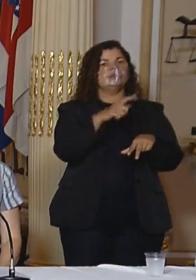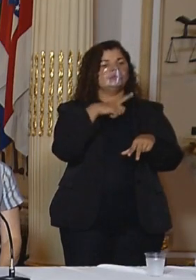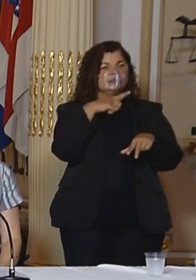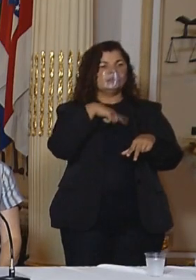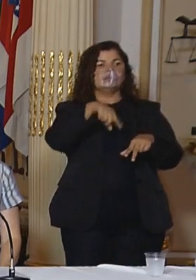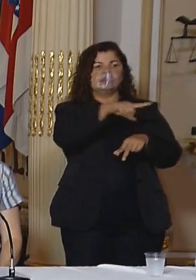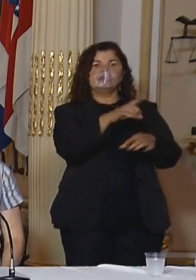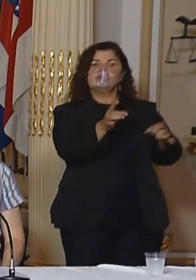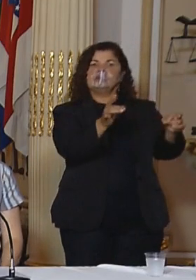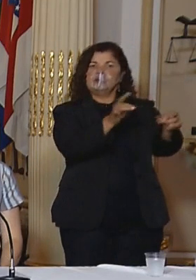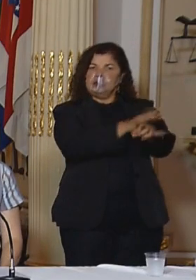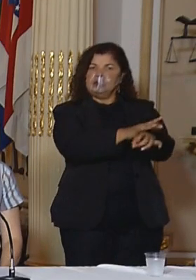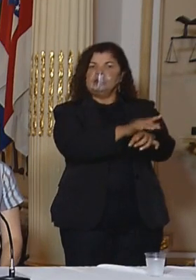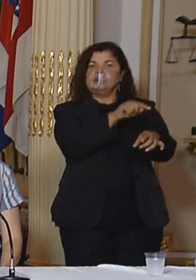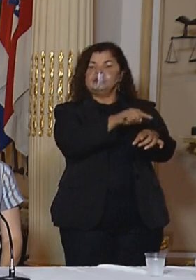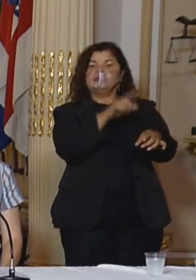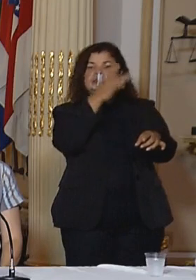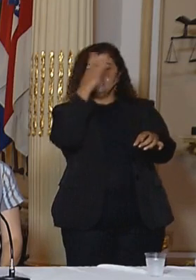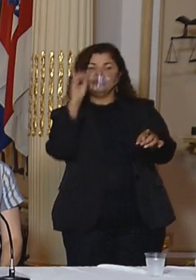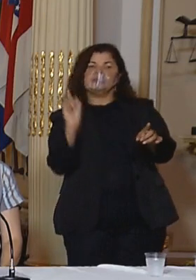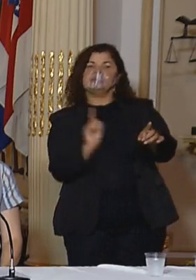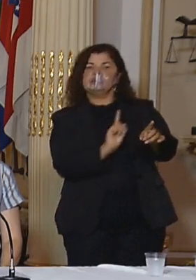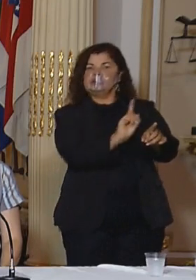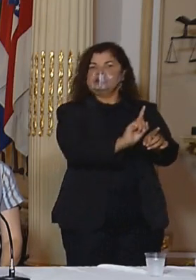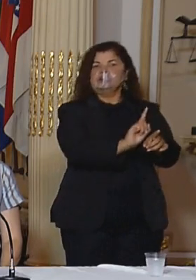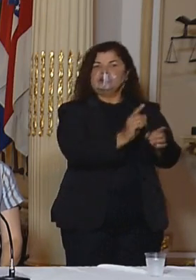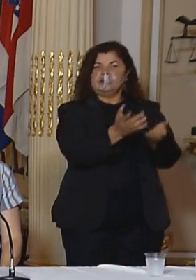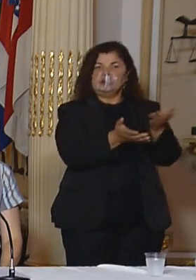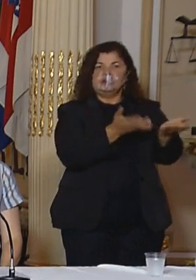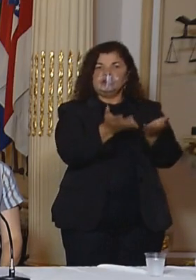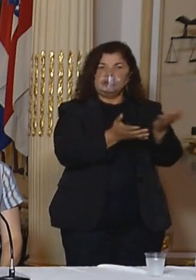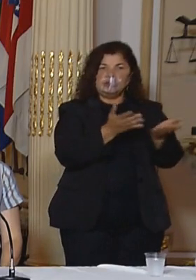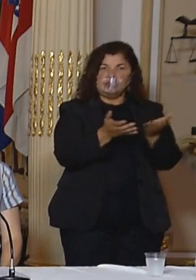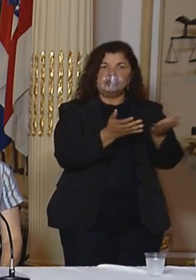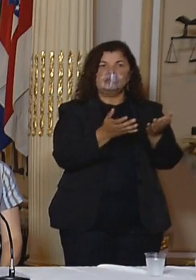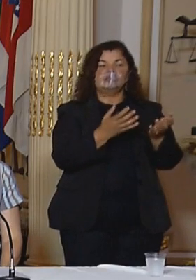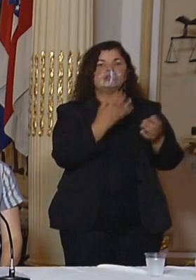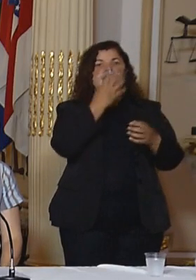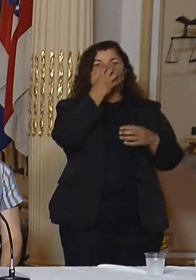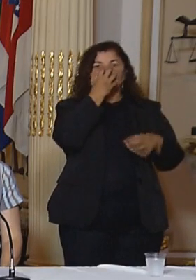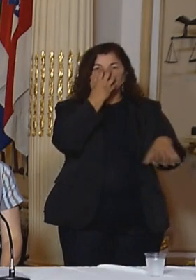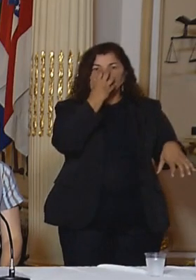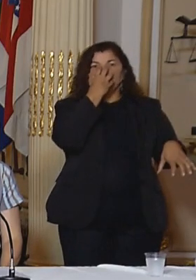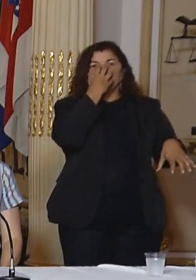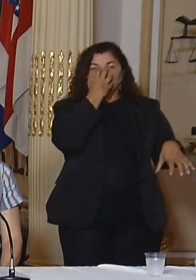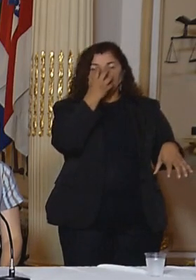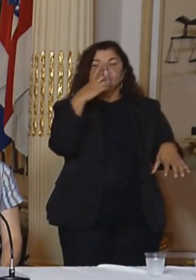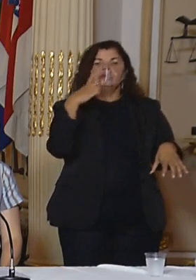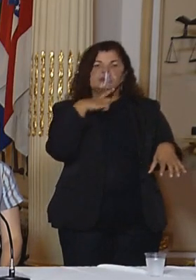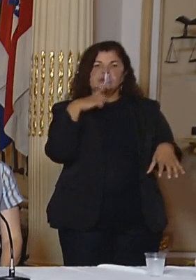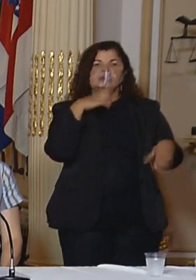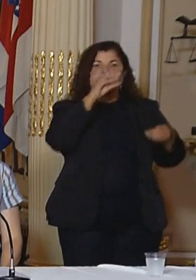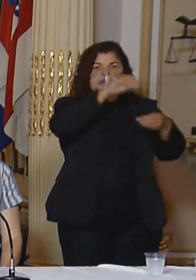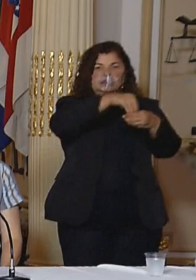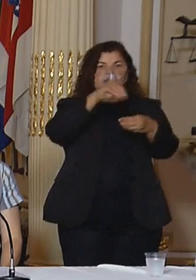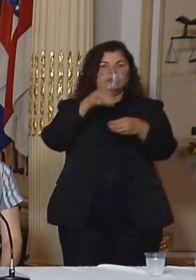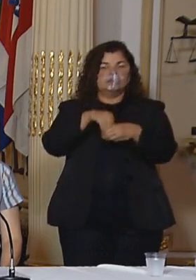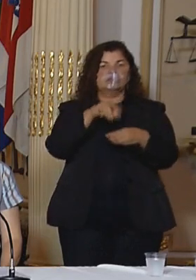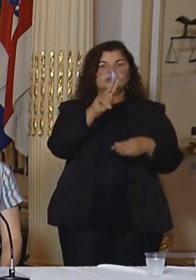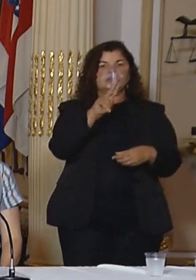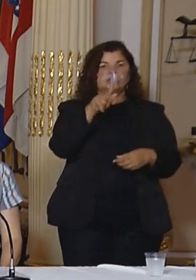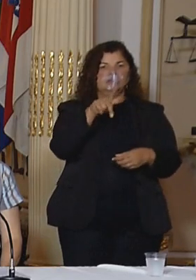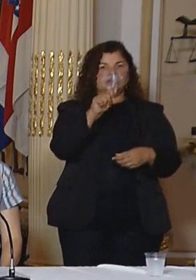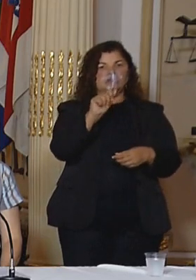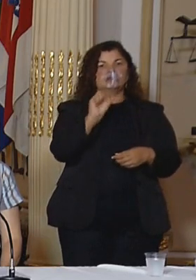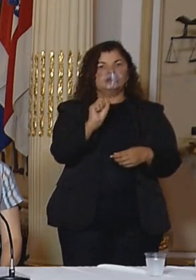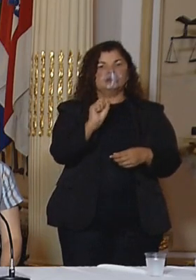para atender esses pacientes com um conjunto expressivo de respiradores à disposição dos profissionais, para